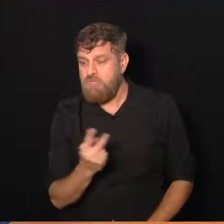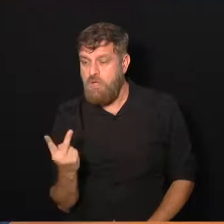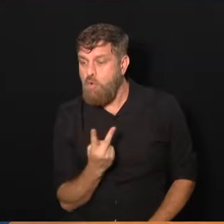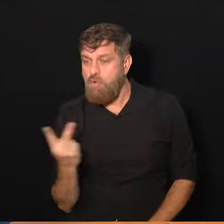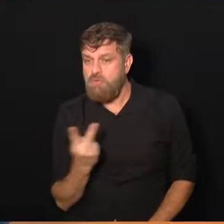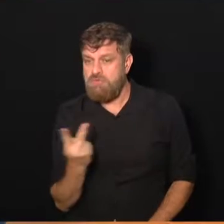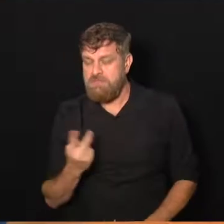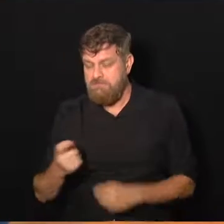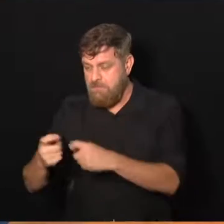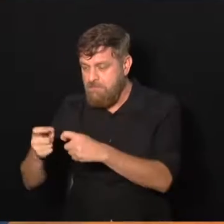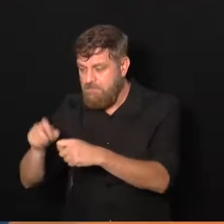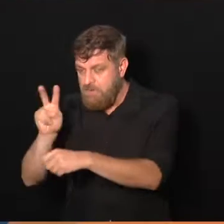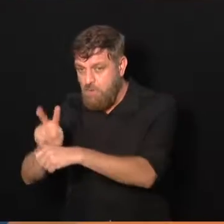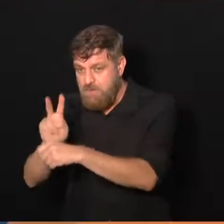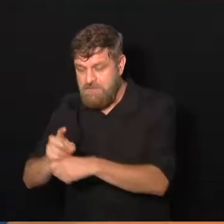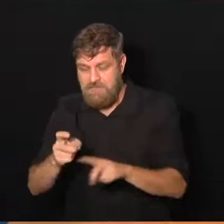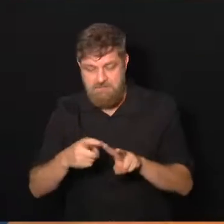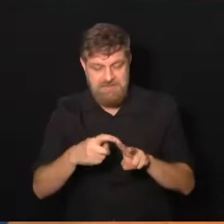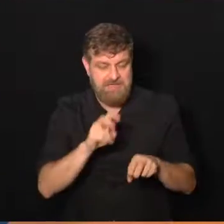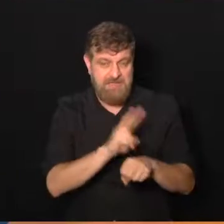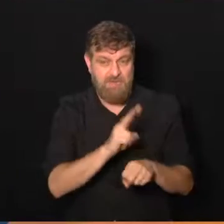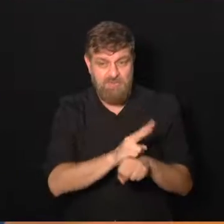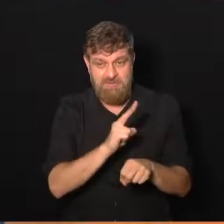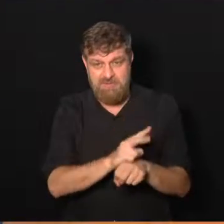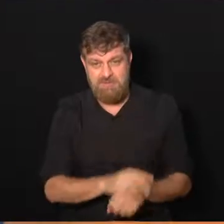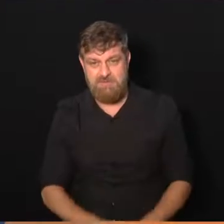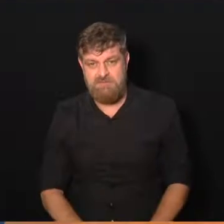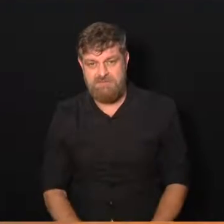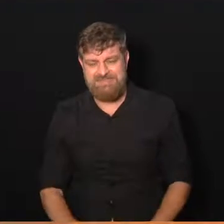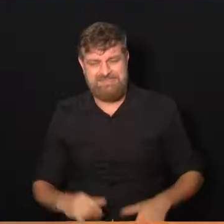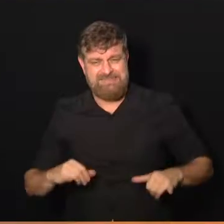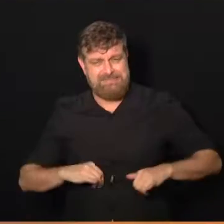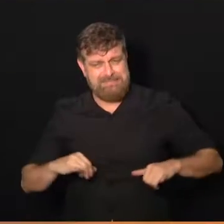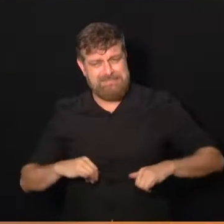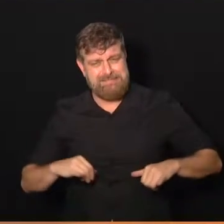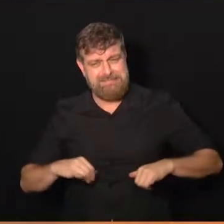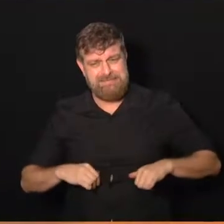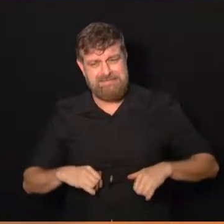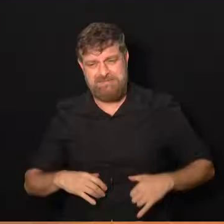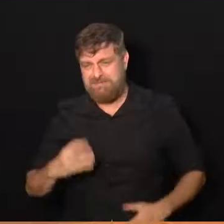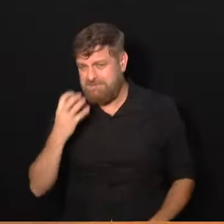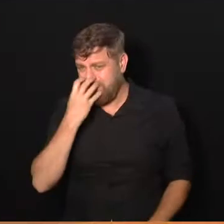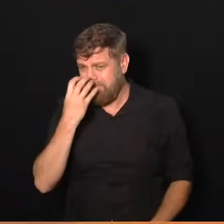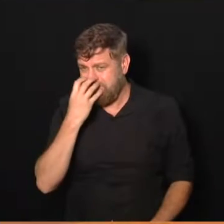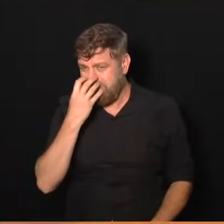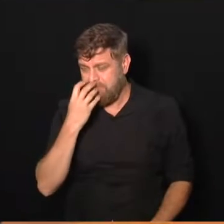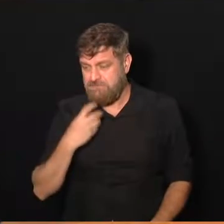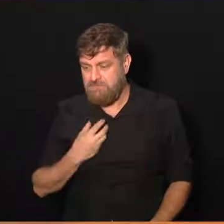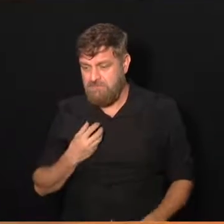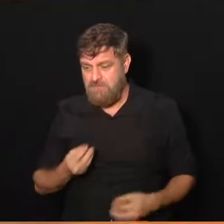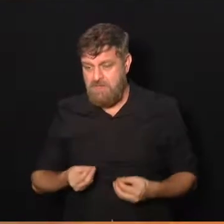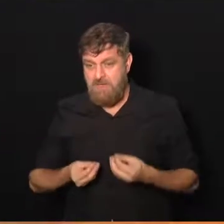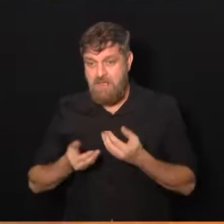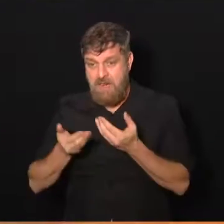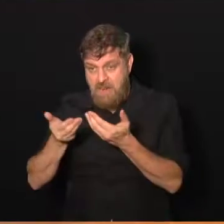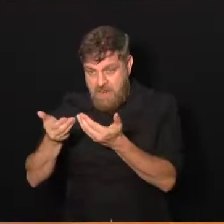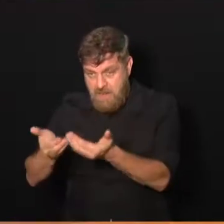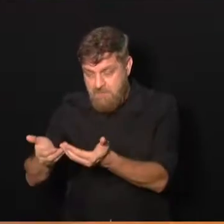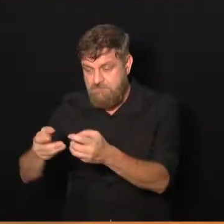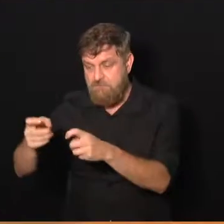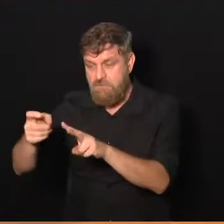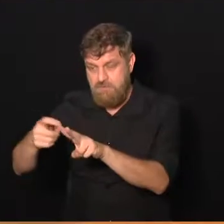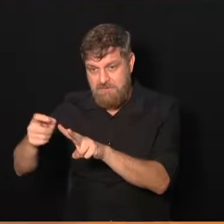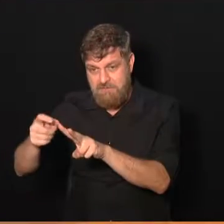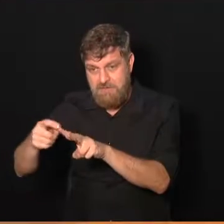né? Então, isso, a gente dói muito mais saber que o animalzinho que eu levei para curar, né, para uma